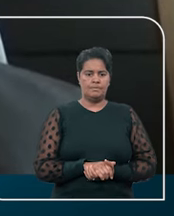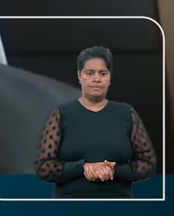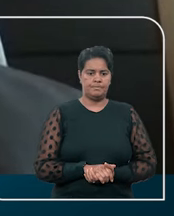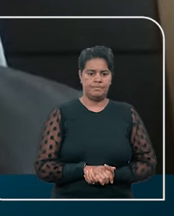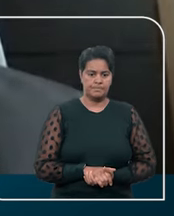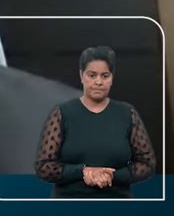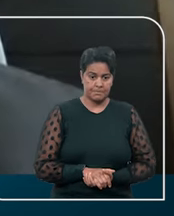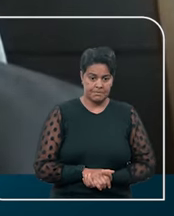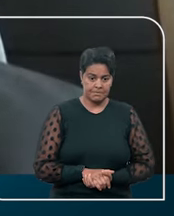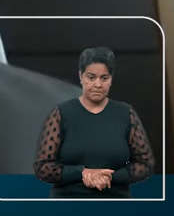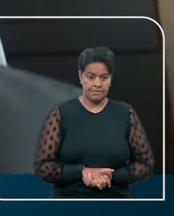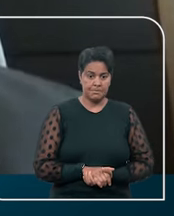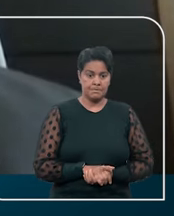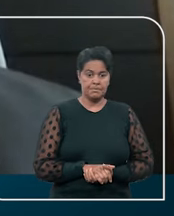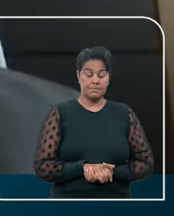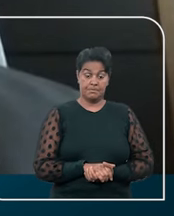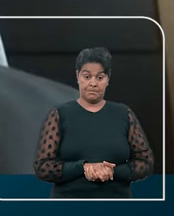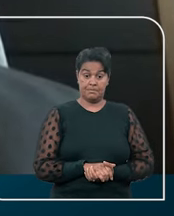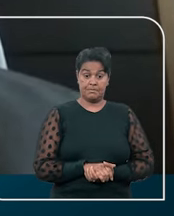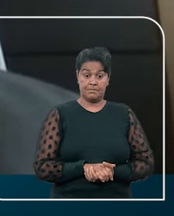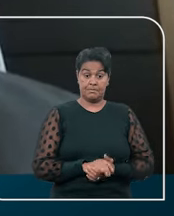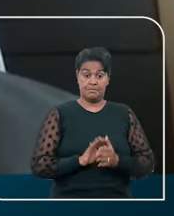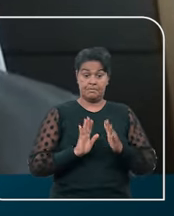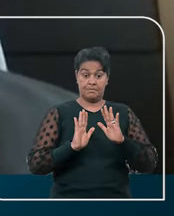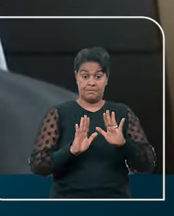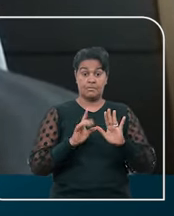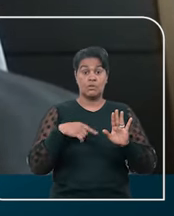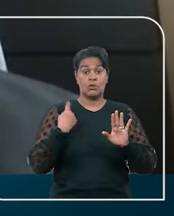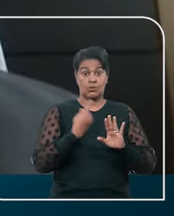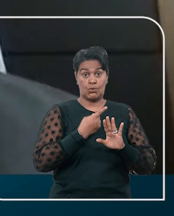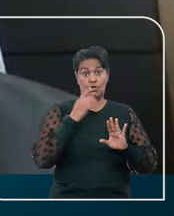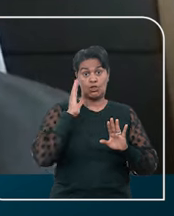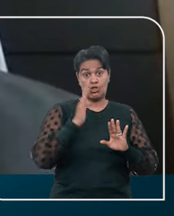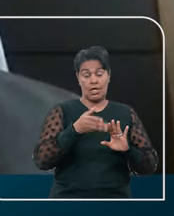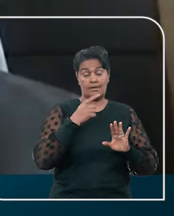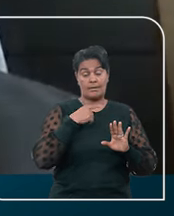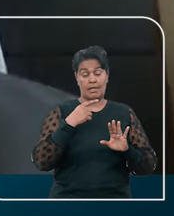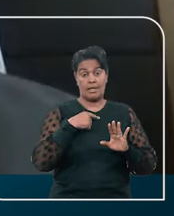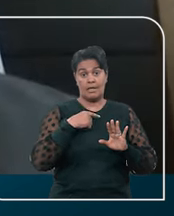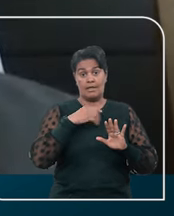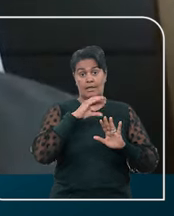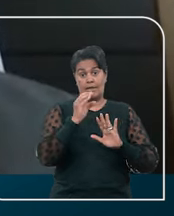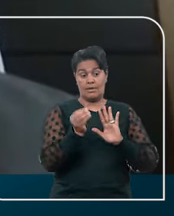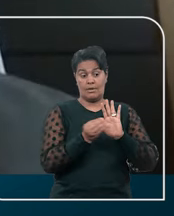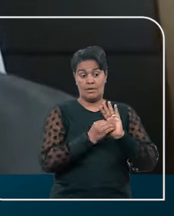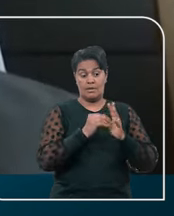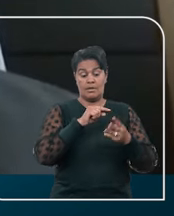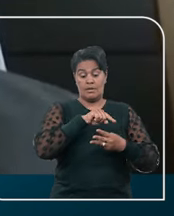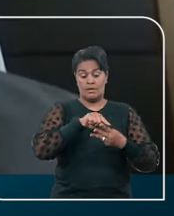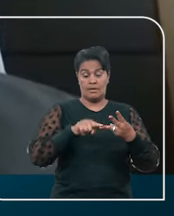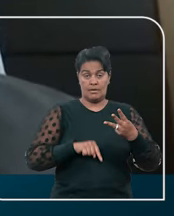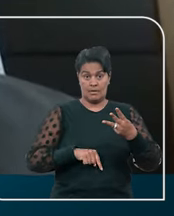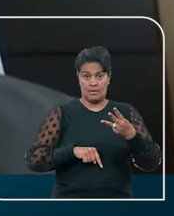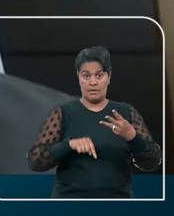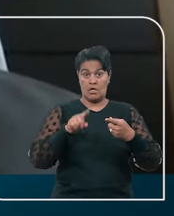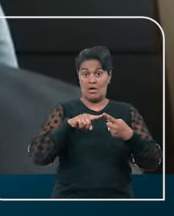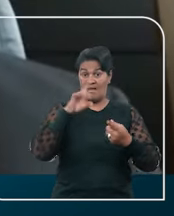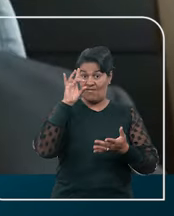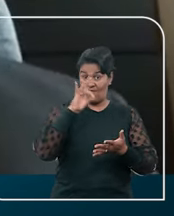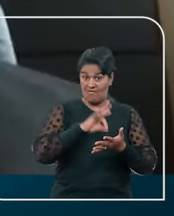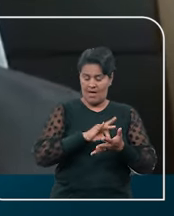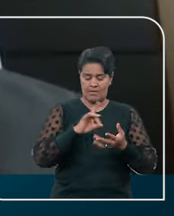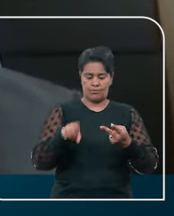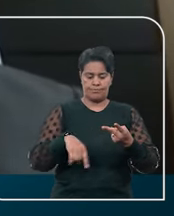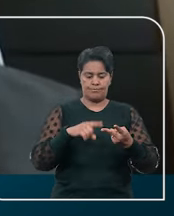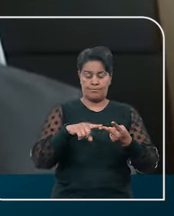já tínhamos ali fato valor e Norma né que acho que é uma uma Tríade teoria tridimensional do direito lá do Miguel re esse um ponto